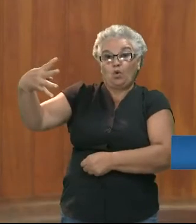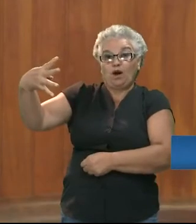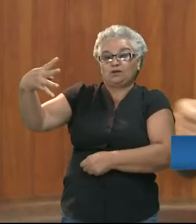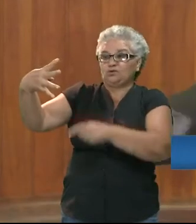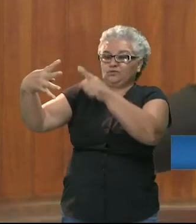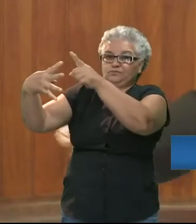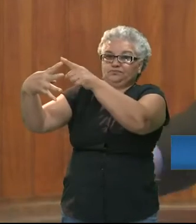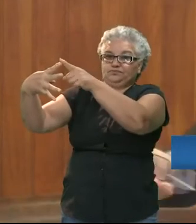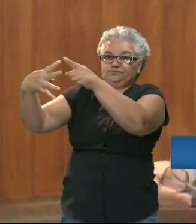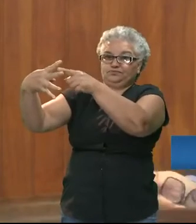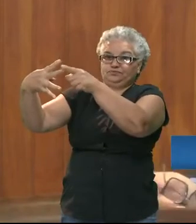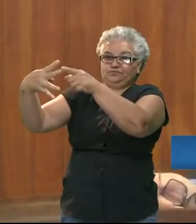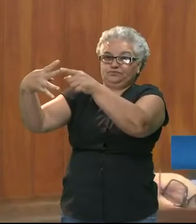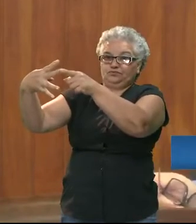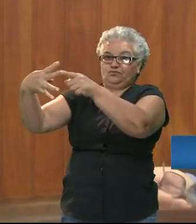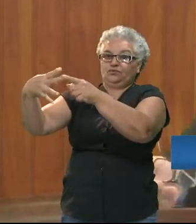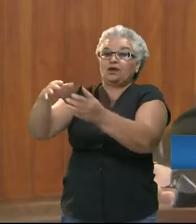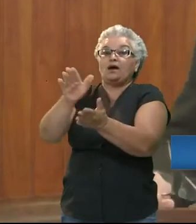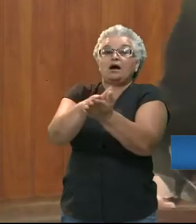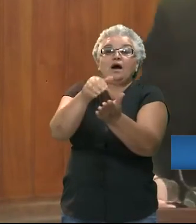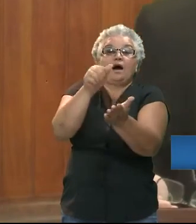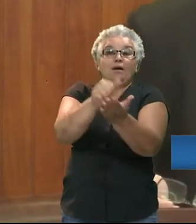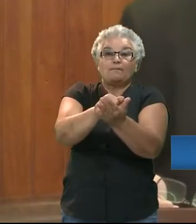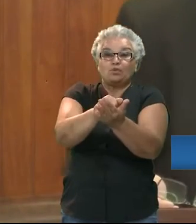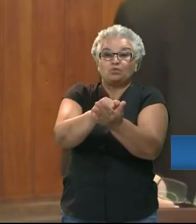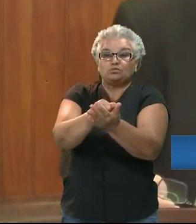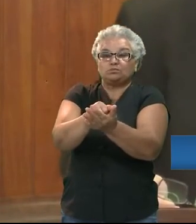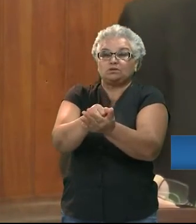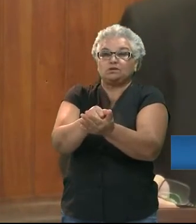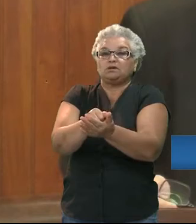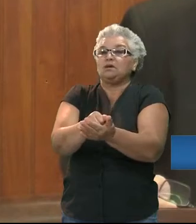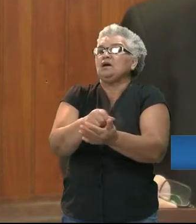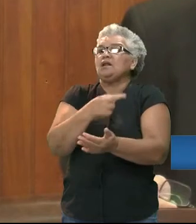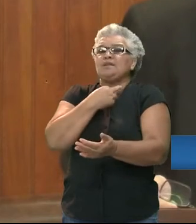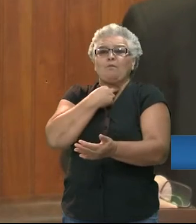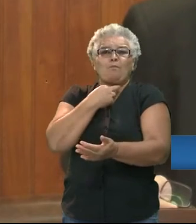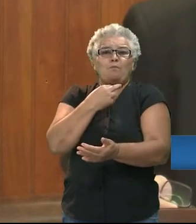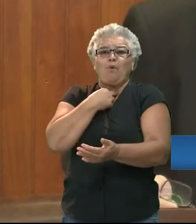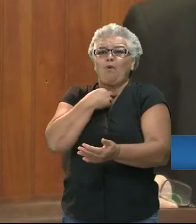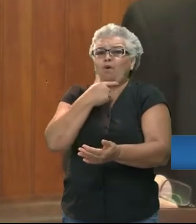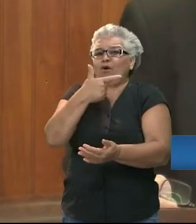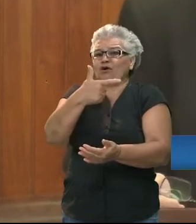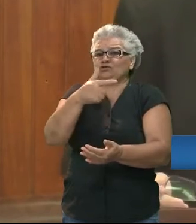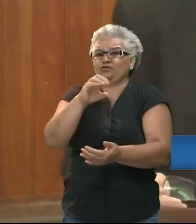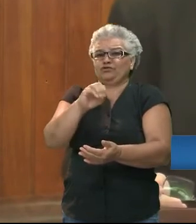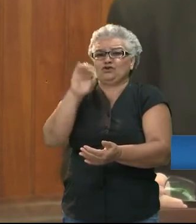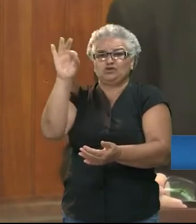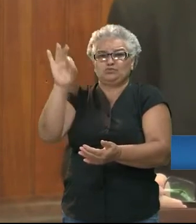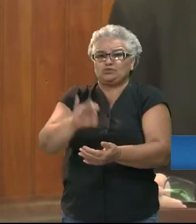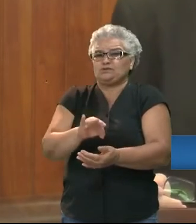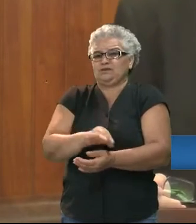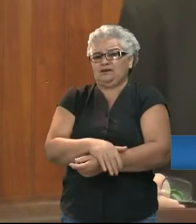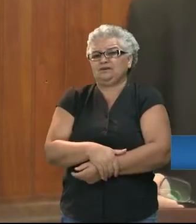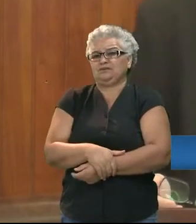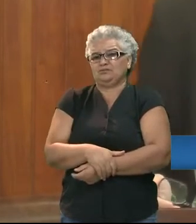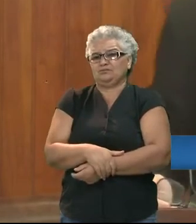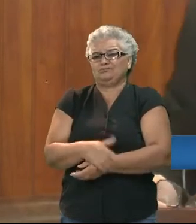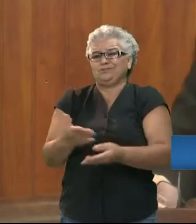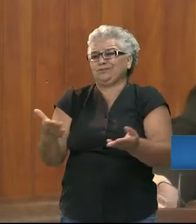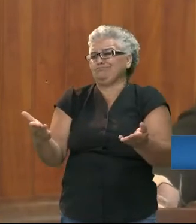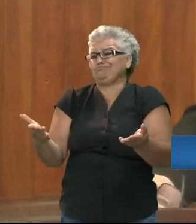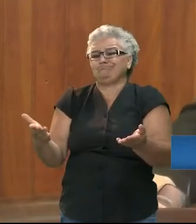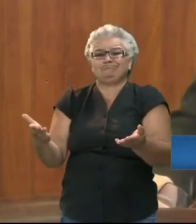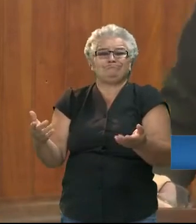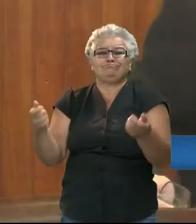Que a multa que haveria de vir não pode ser 20%. Isso é uma realidade que torna